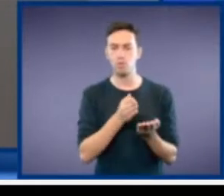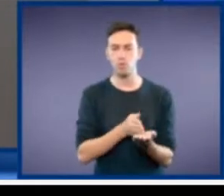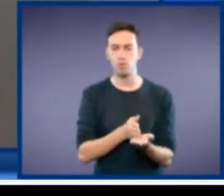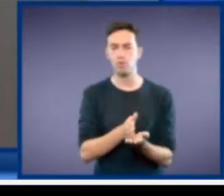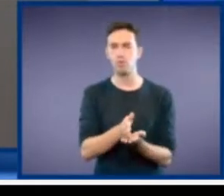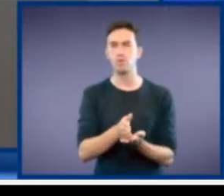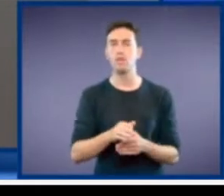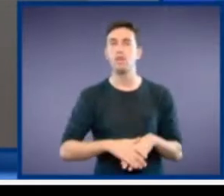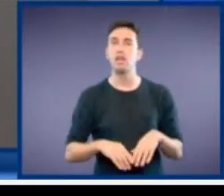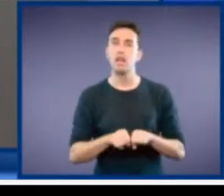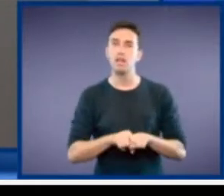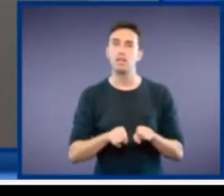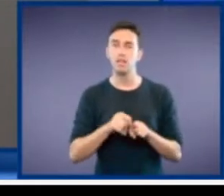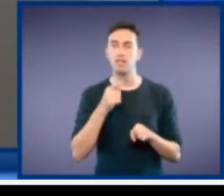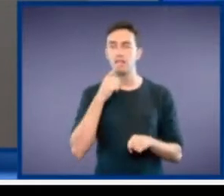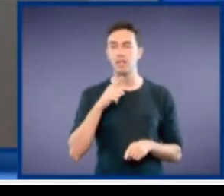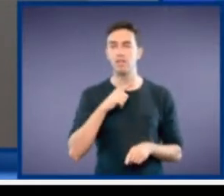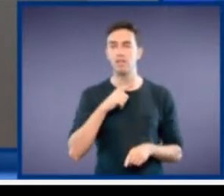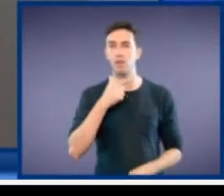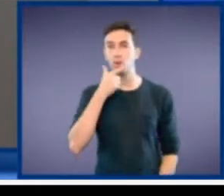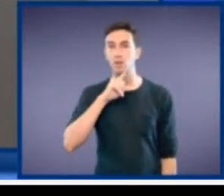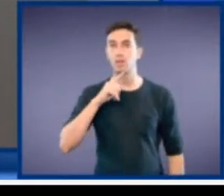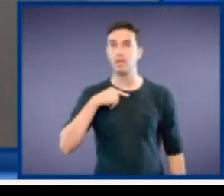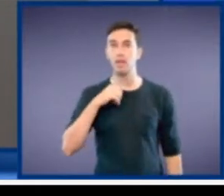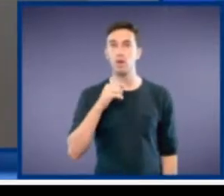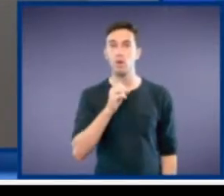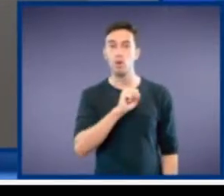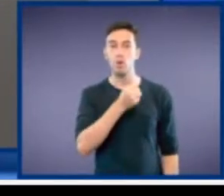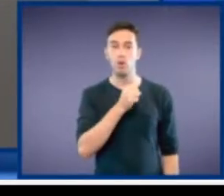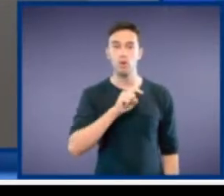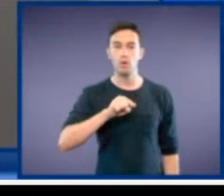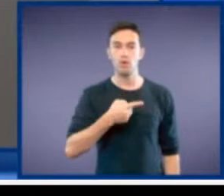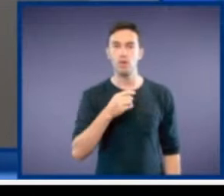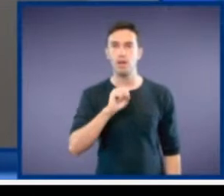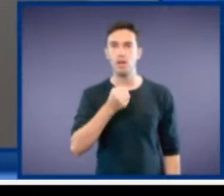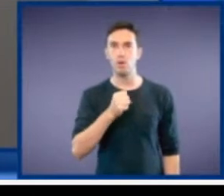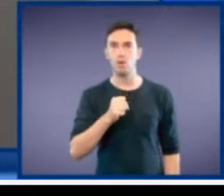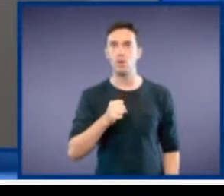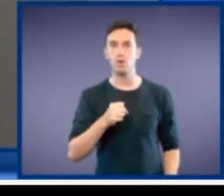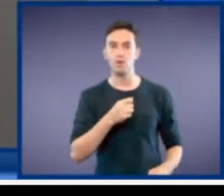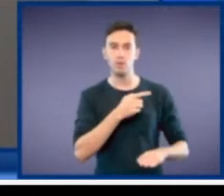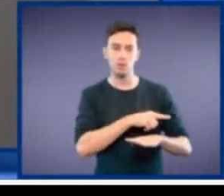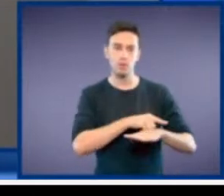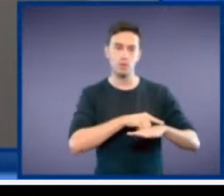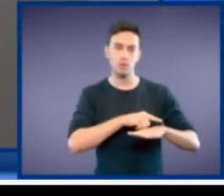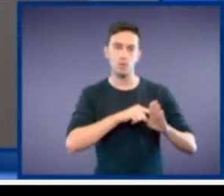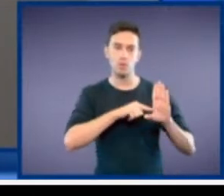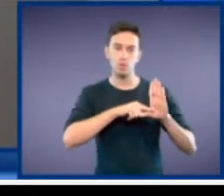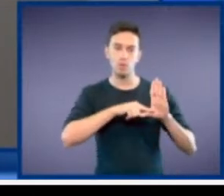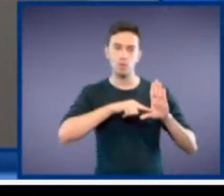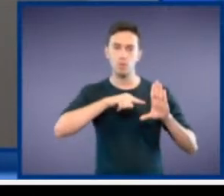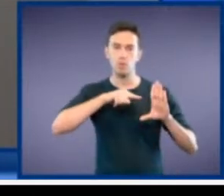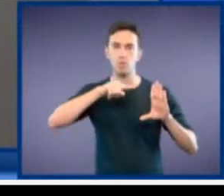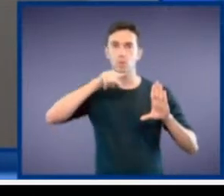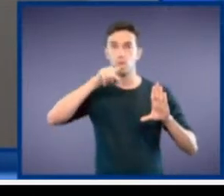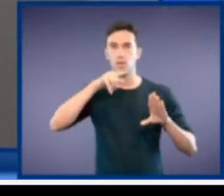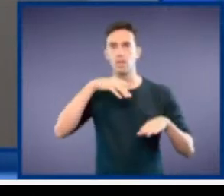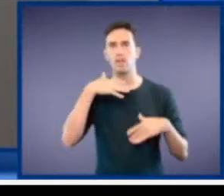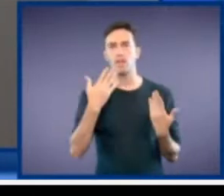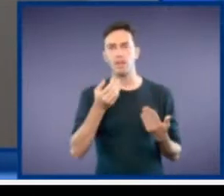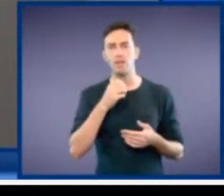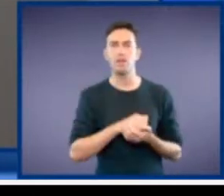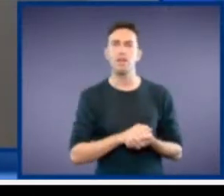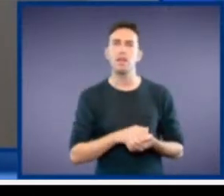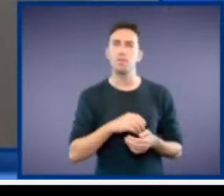arrecadação recorde, governador, subiu 8,8% de janeiro a novembro em comparação ao ano passado. Descarregado principalmente